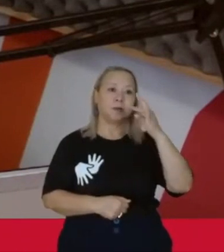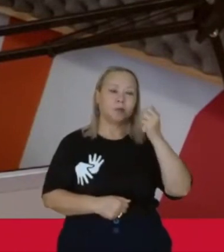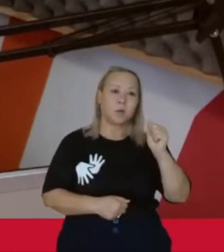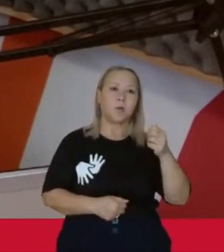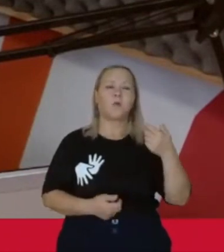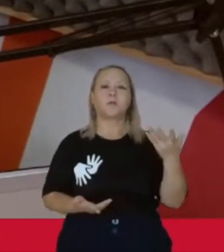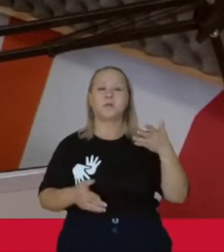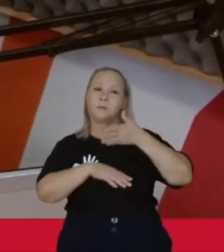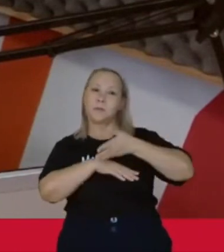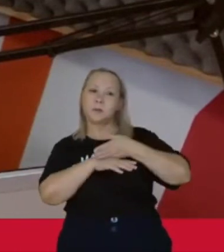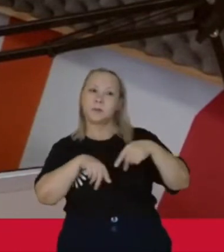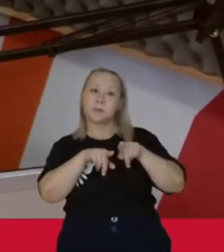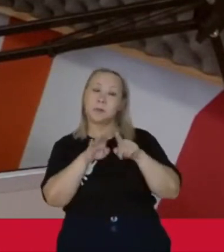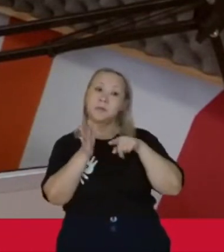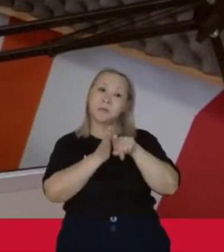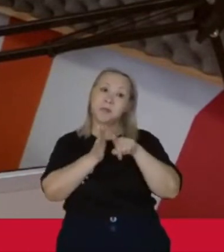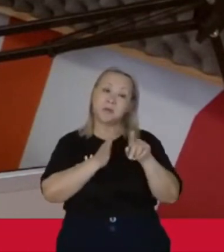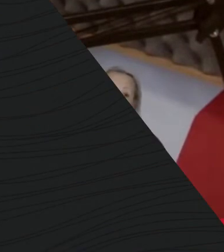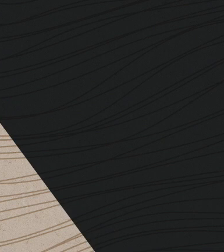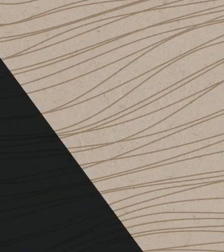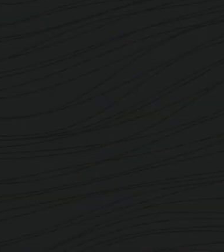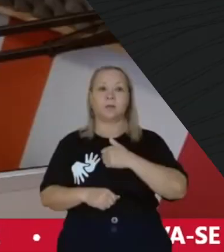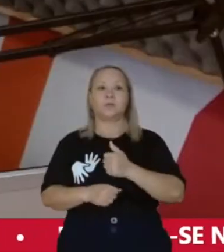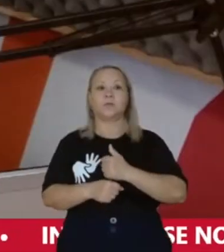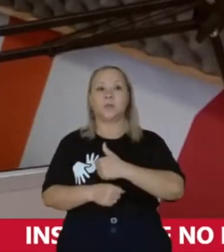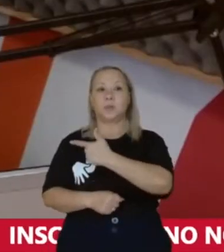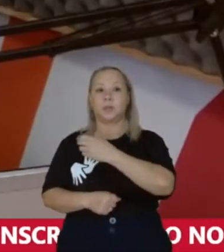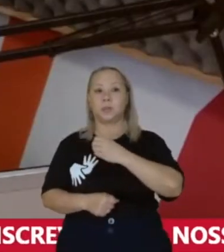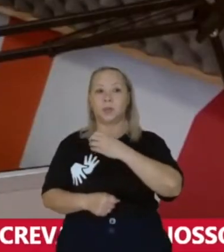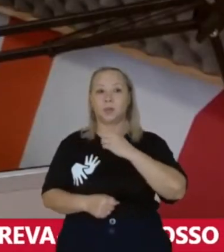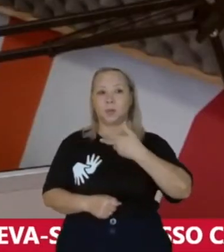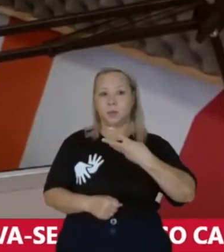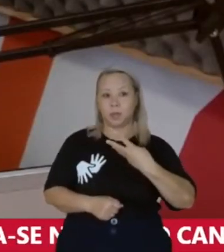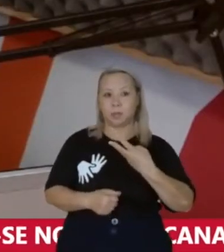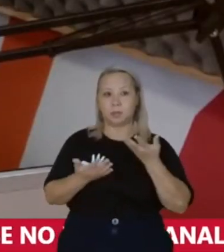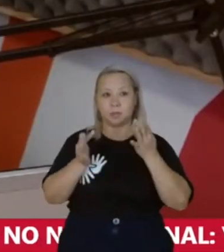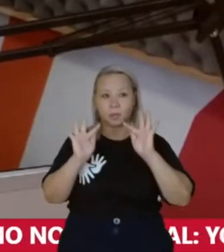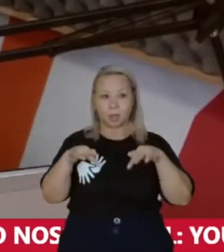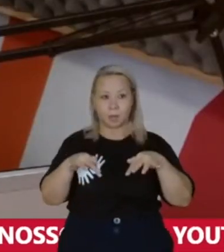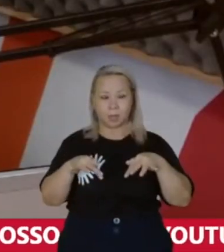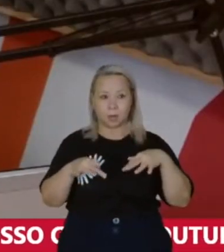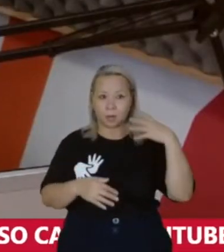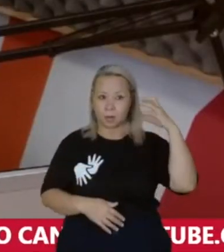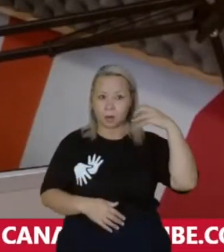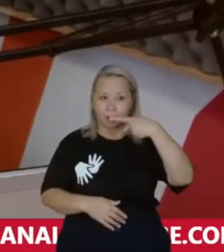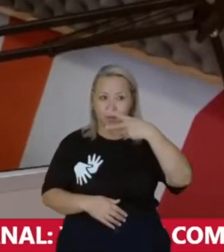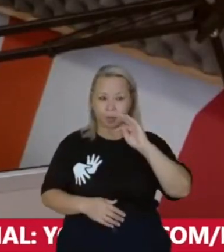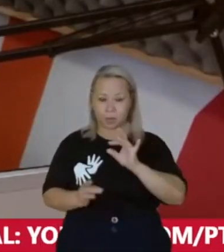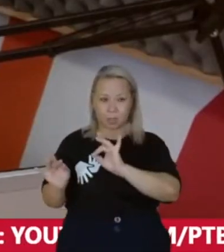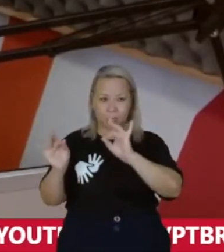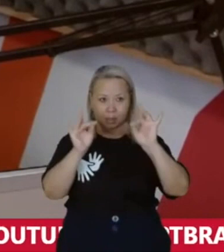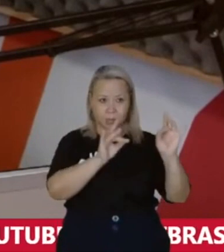fazendo perguntas. Infelizmente, o nosso tempo é pouco. O Jornal Rádio PT está chegando ao fim. Mas a Rádio PT segue com